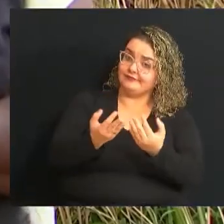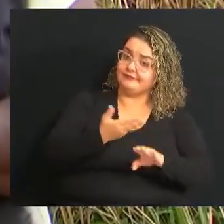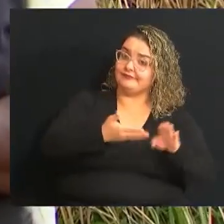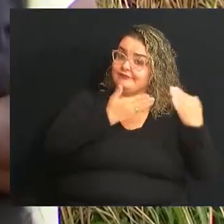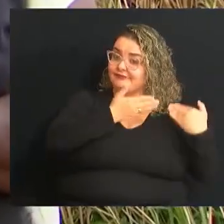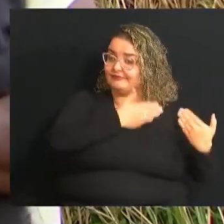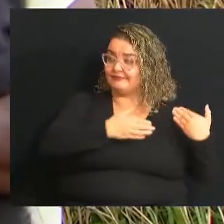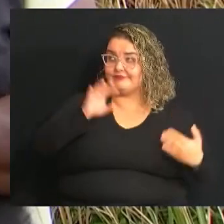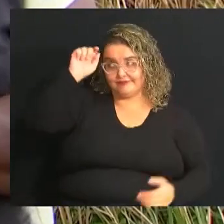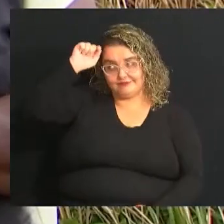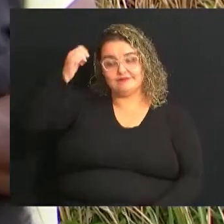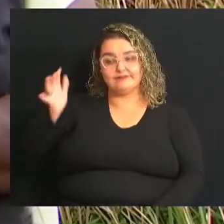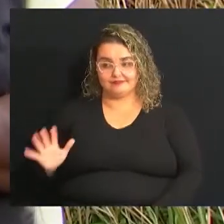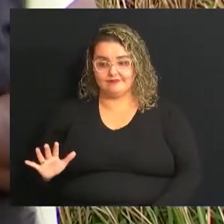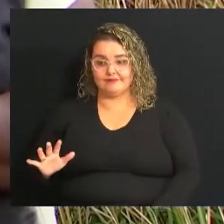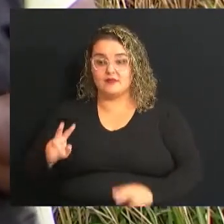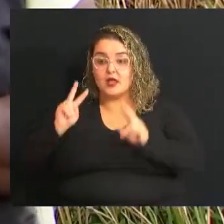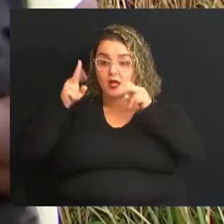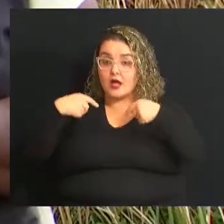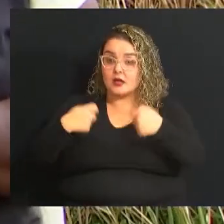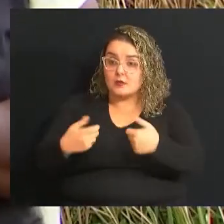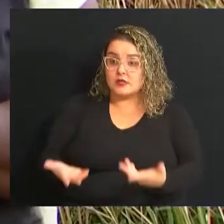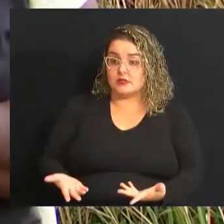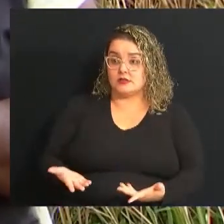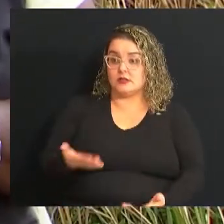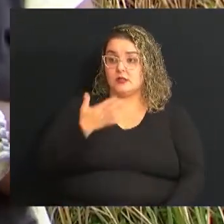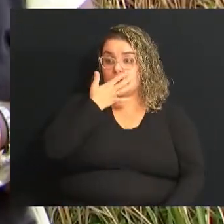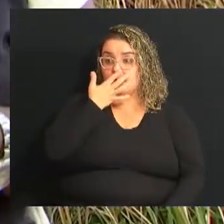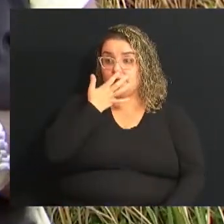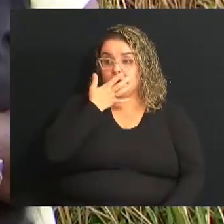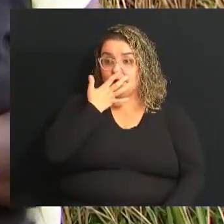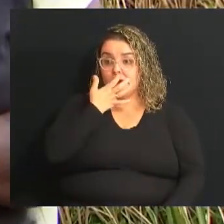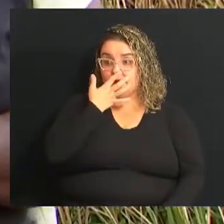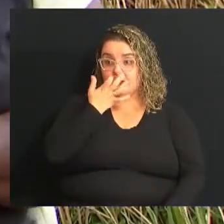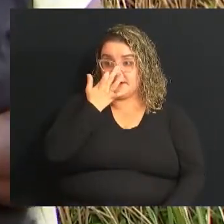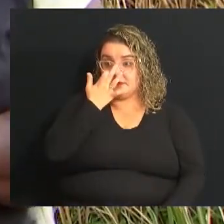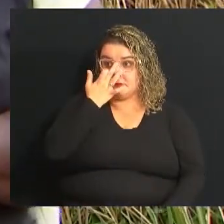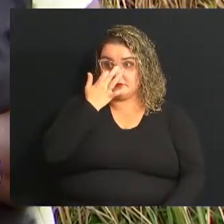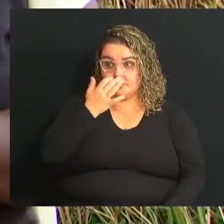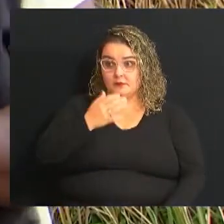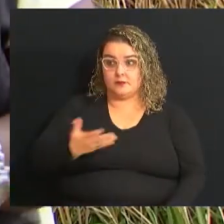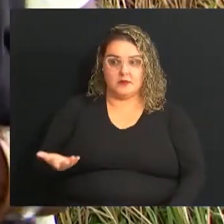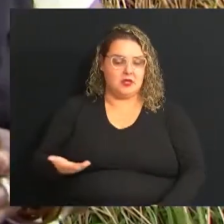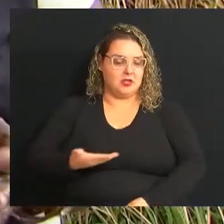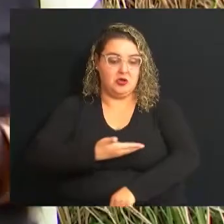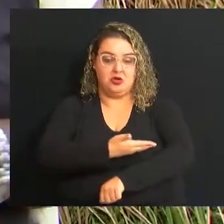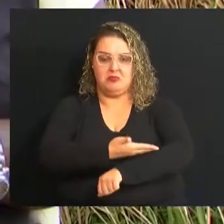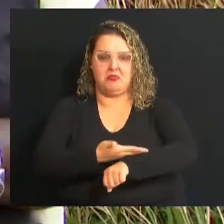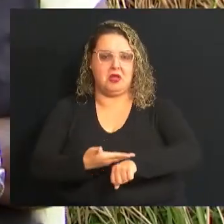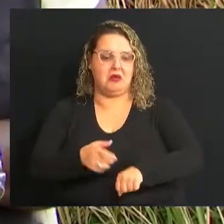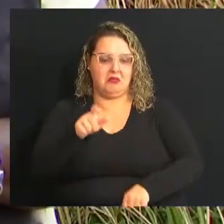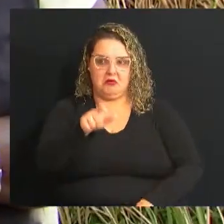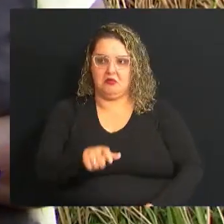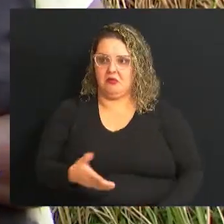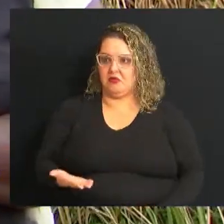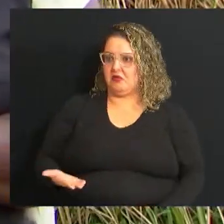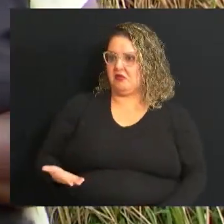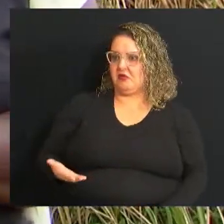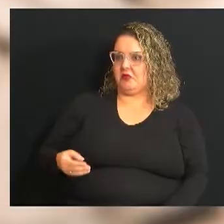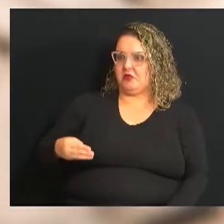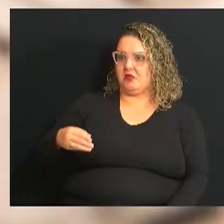inúmeros focos de doenças. Em 1848, depois de algumas intervenções de saneamento, passou a ser denominada